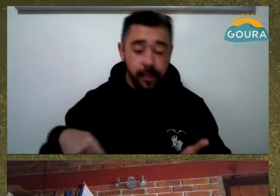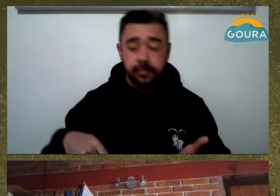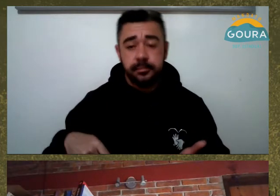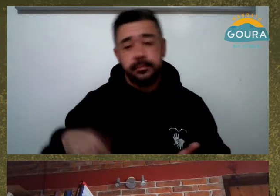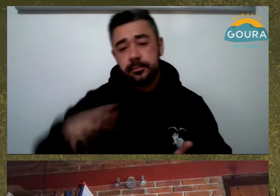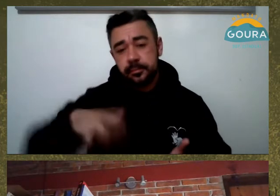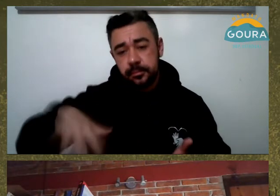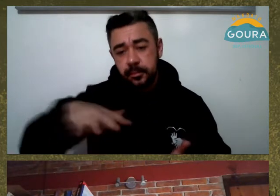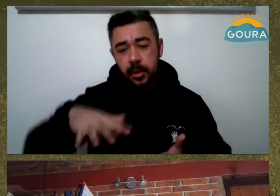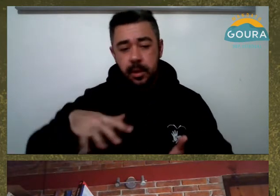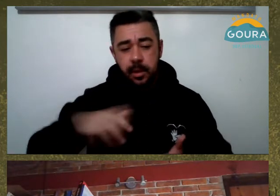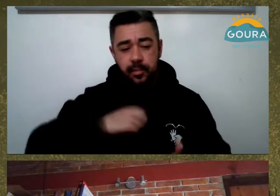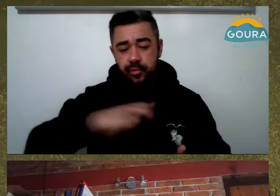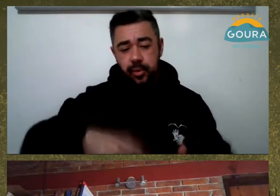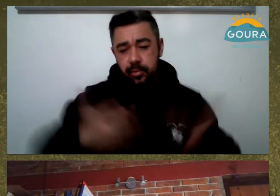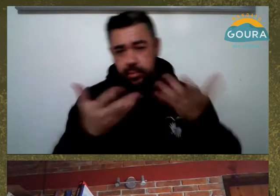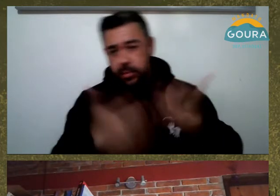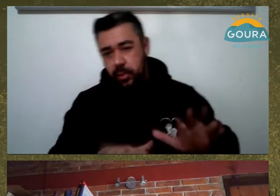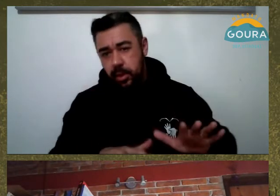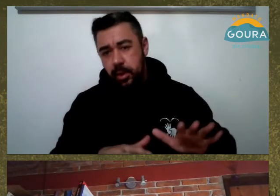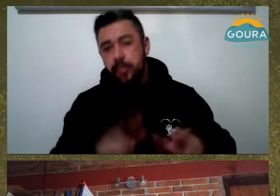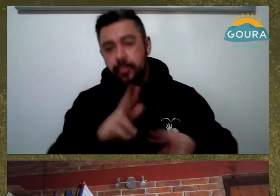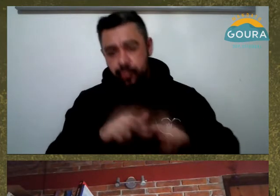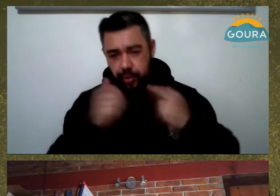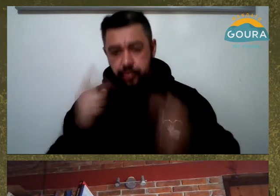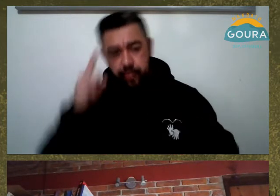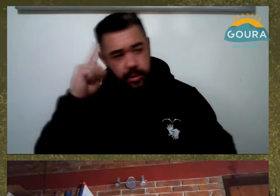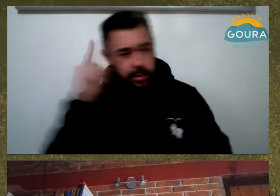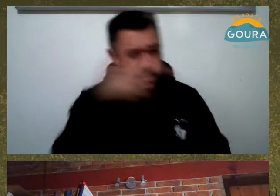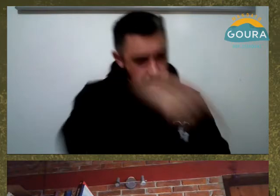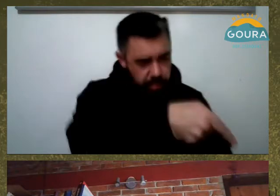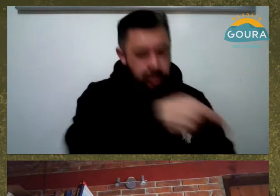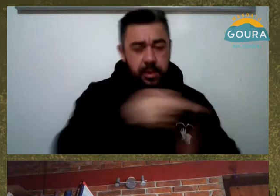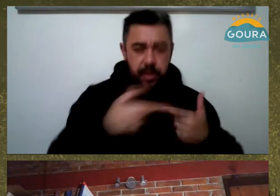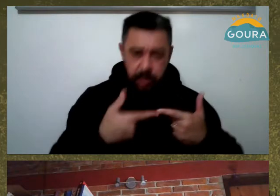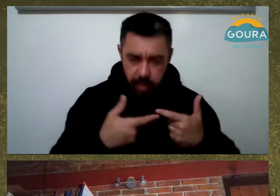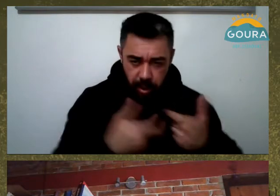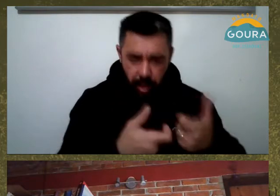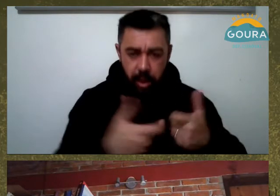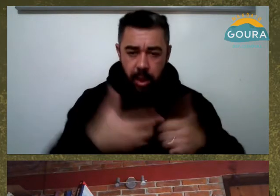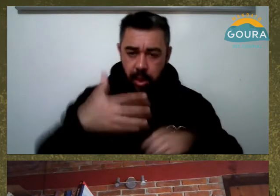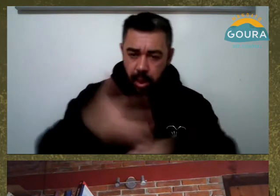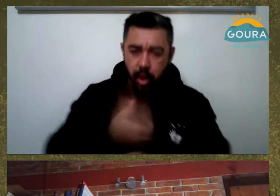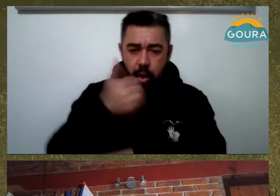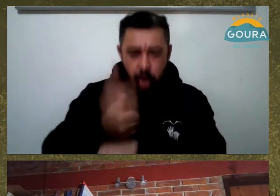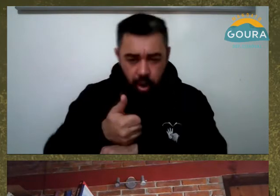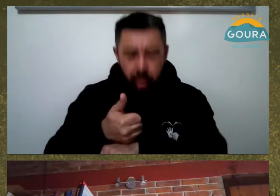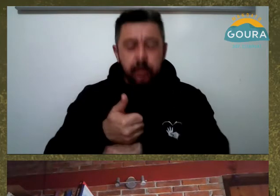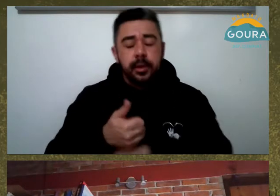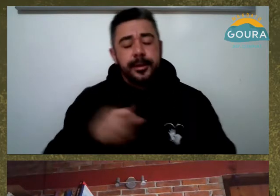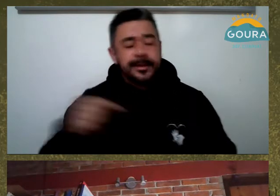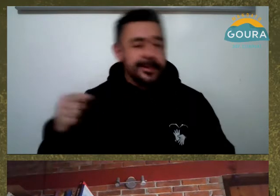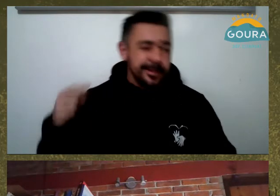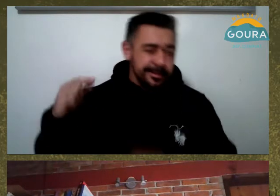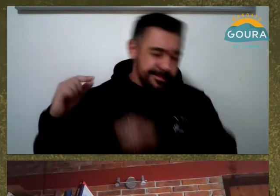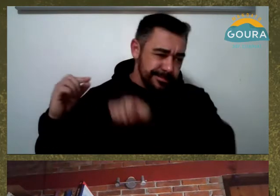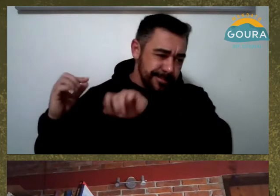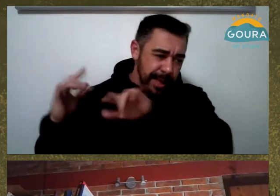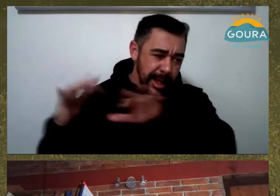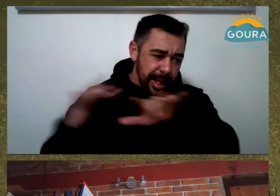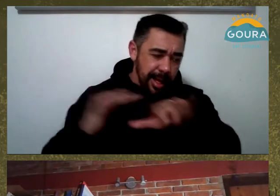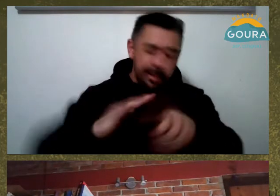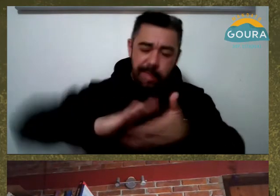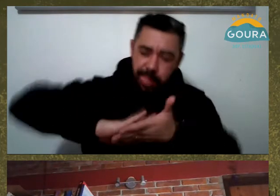regime português, enviando e mantendo uma guerra colonial para onde eram enviadas a esmagadora